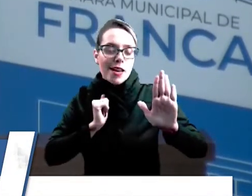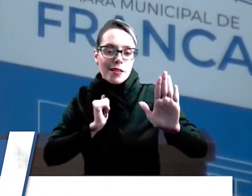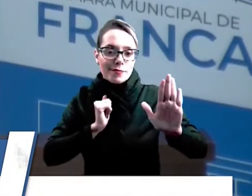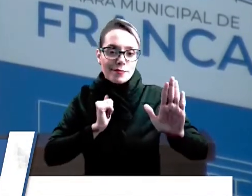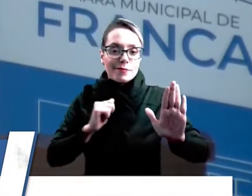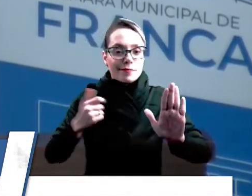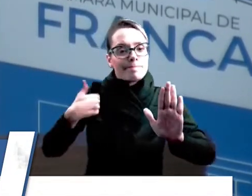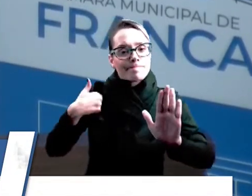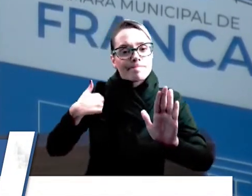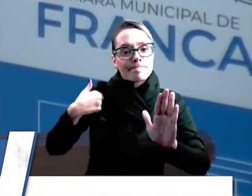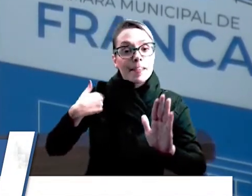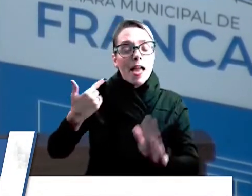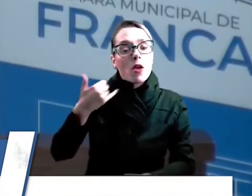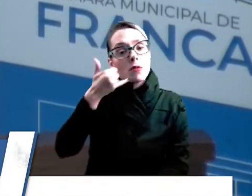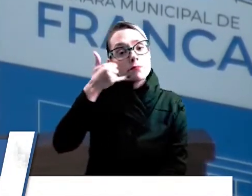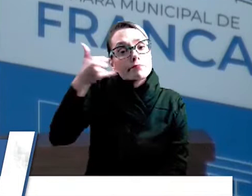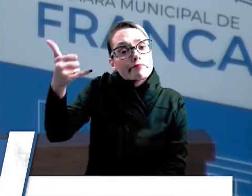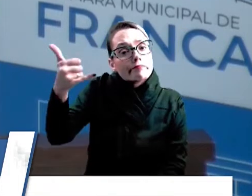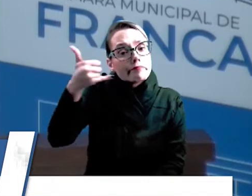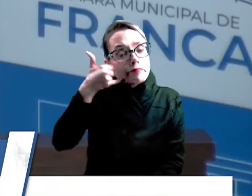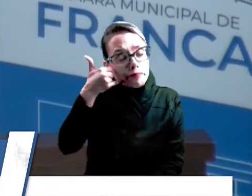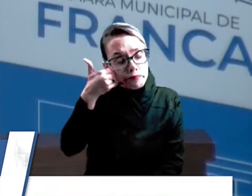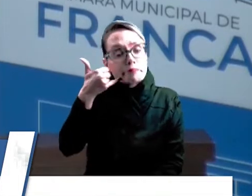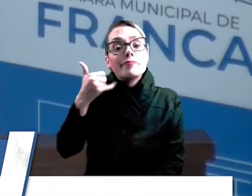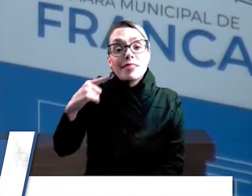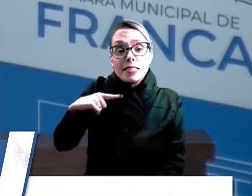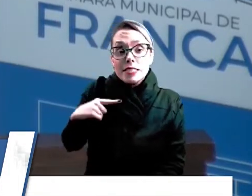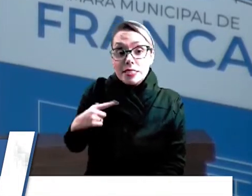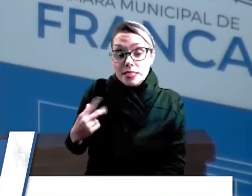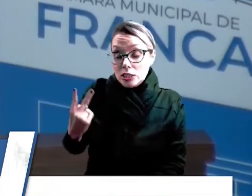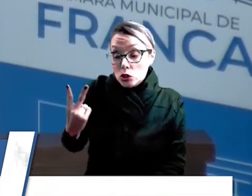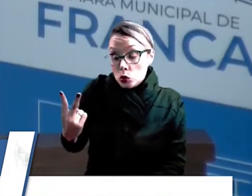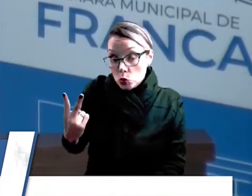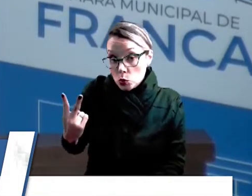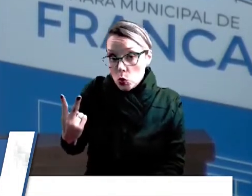um telefonema de uma pessoa que tem dois filhos especiais